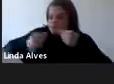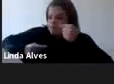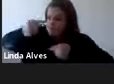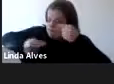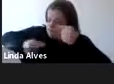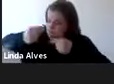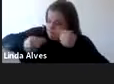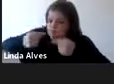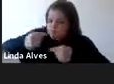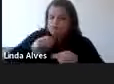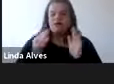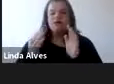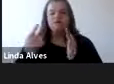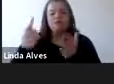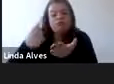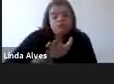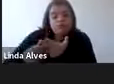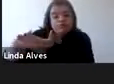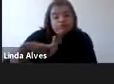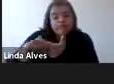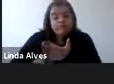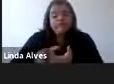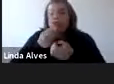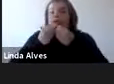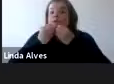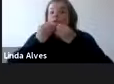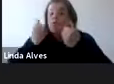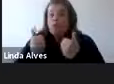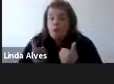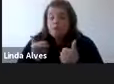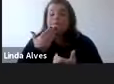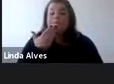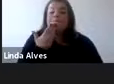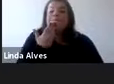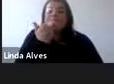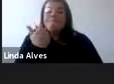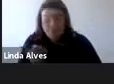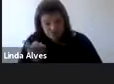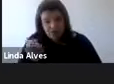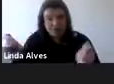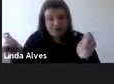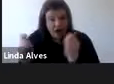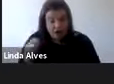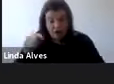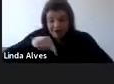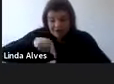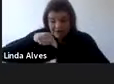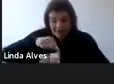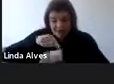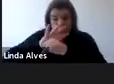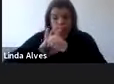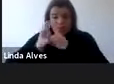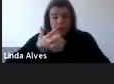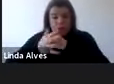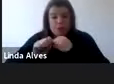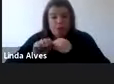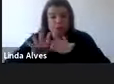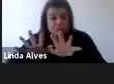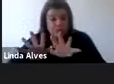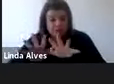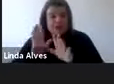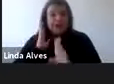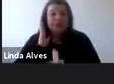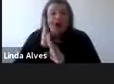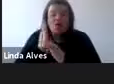conseguir construir um bom acordo, pelo menos, talvez se não for o acordo que a gente quer, mas pelo menos um acordo possível nesse momento de pandemia, é certo? A gente construir